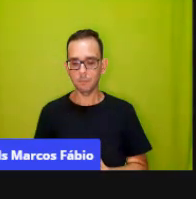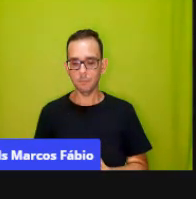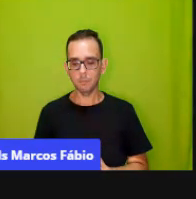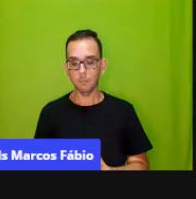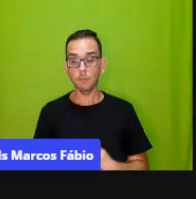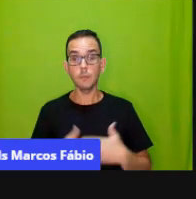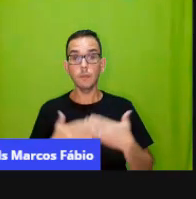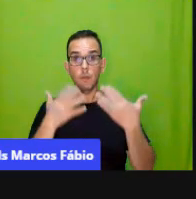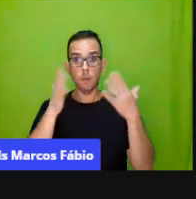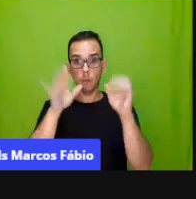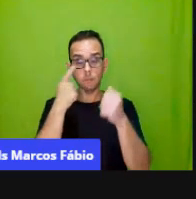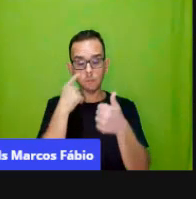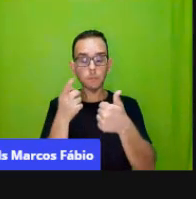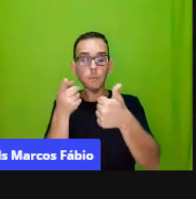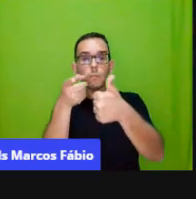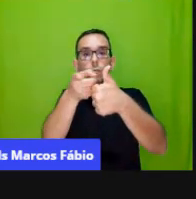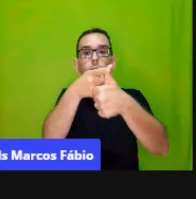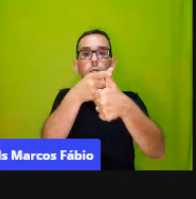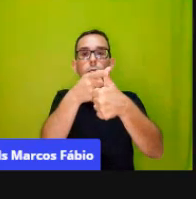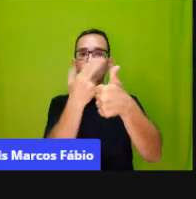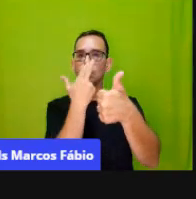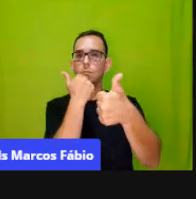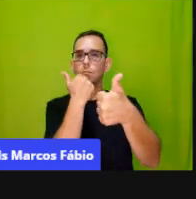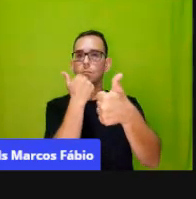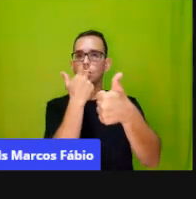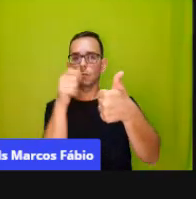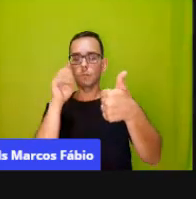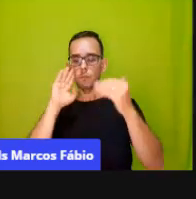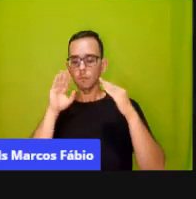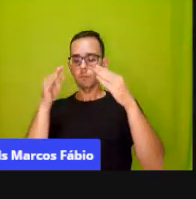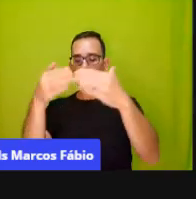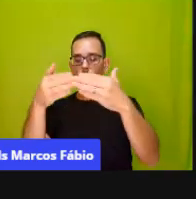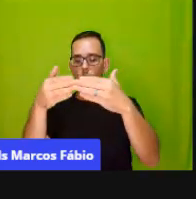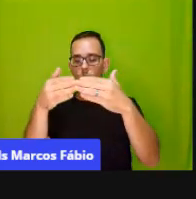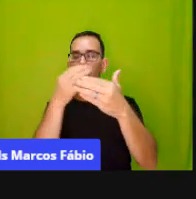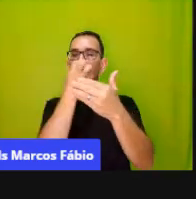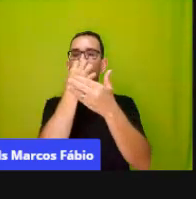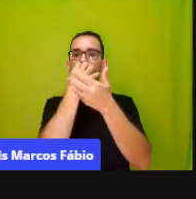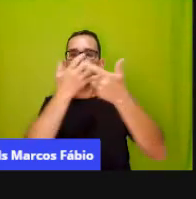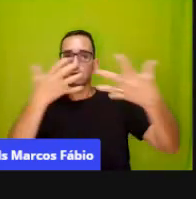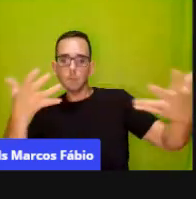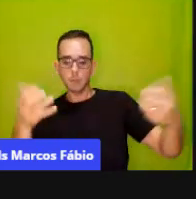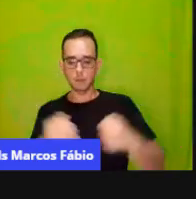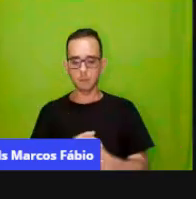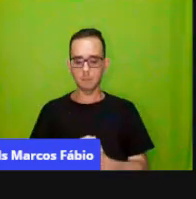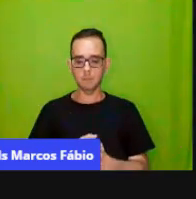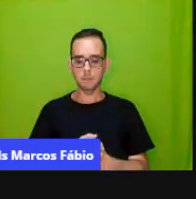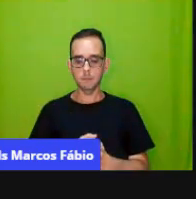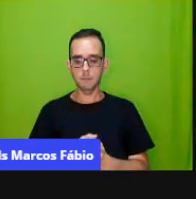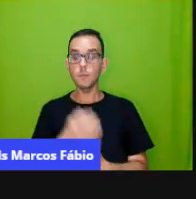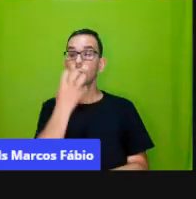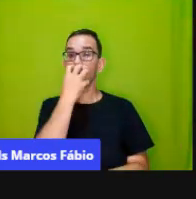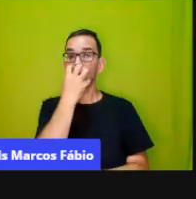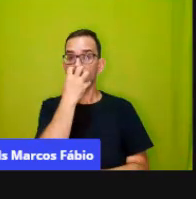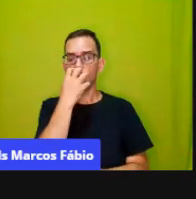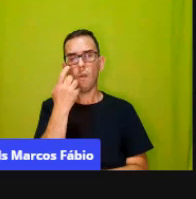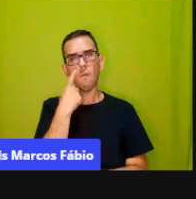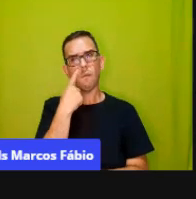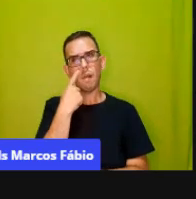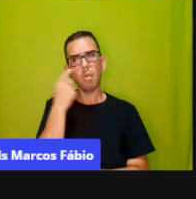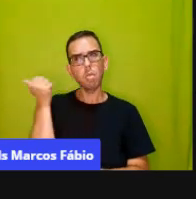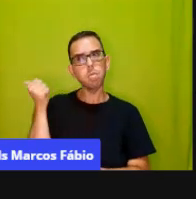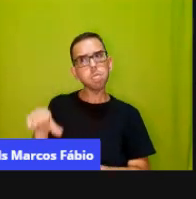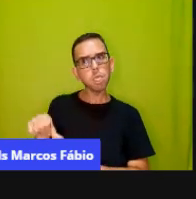Então, por exemplo, do ponto de vista de nutrição, olhando para os cães, né, eu vou considerar negativo quando ele